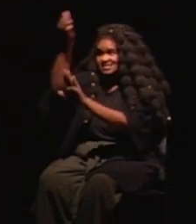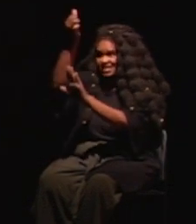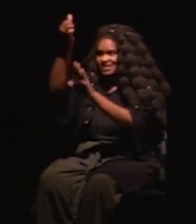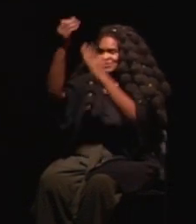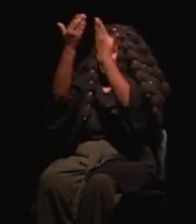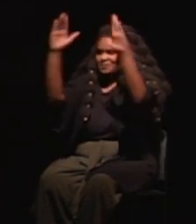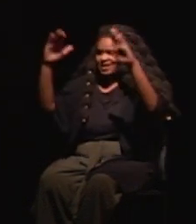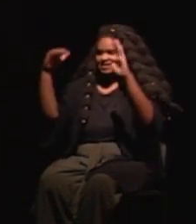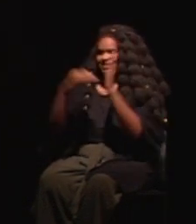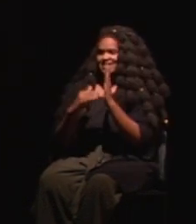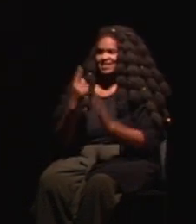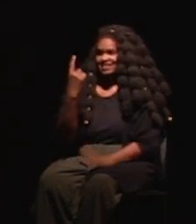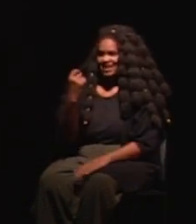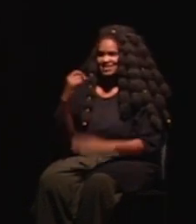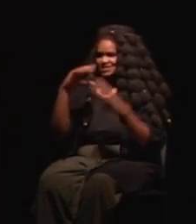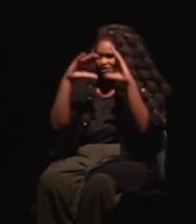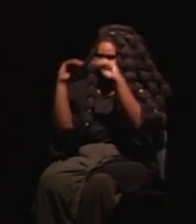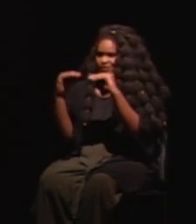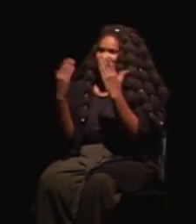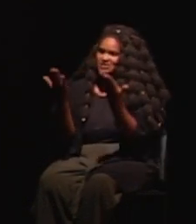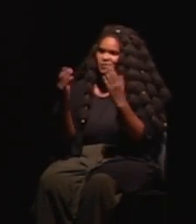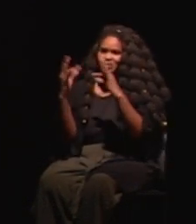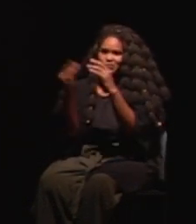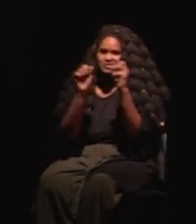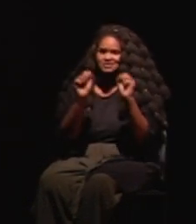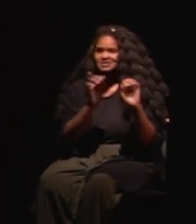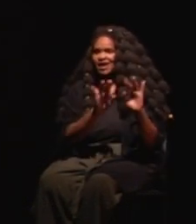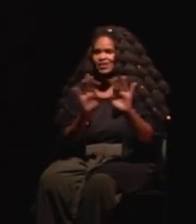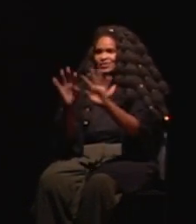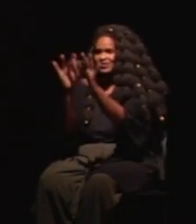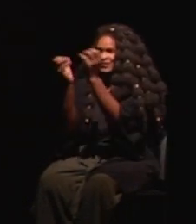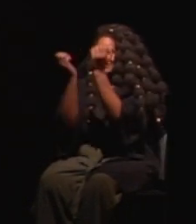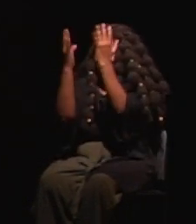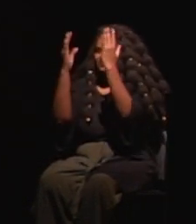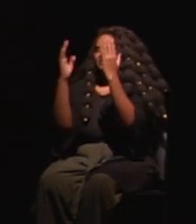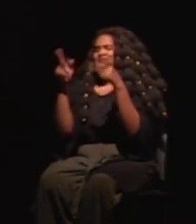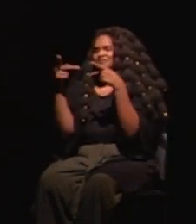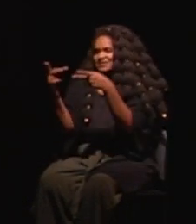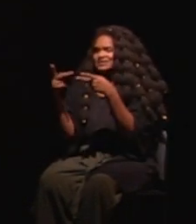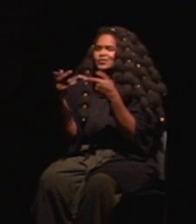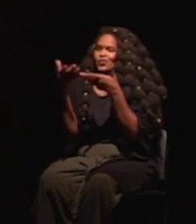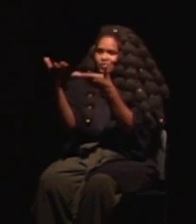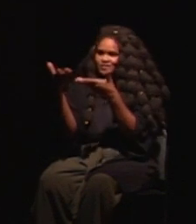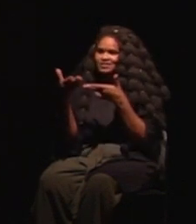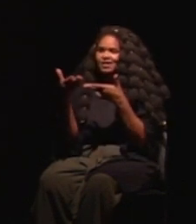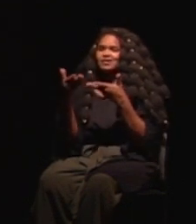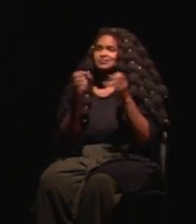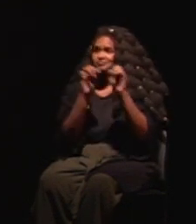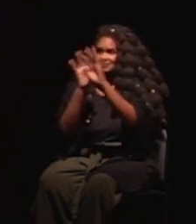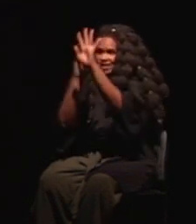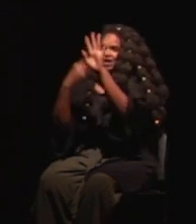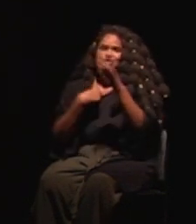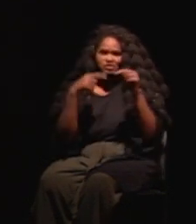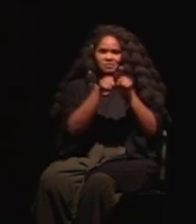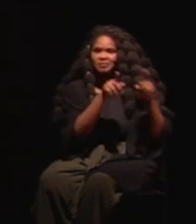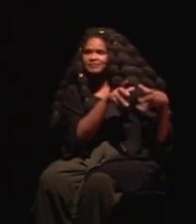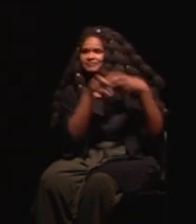até às 10. Né? Então, a gente todos e podem estão convidados a subir, nós também